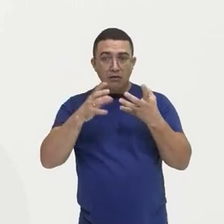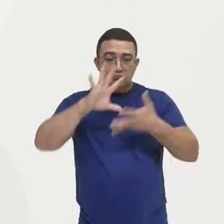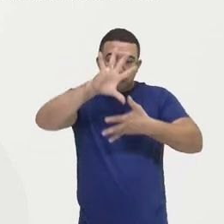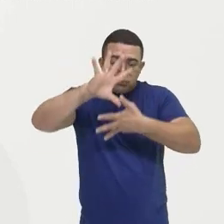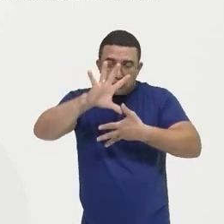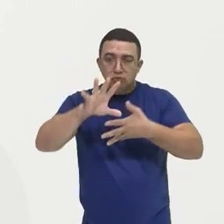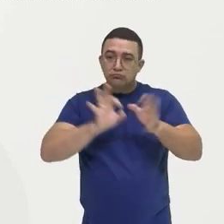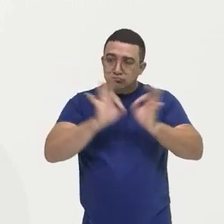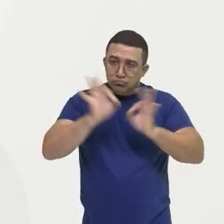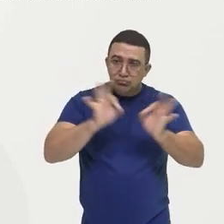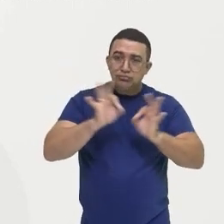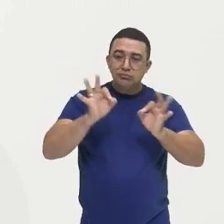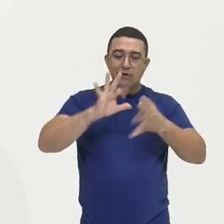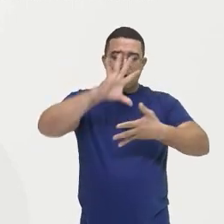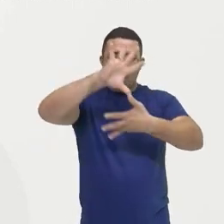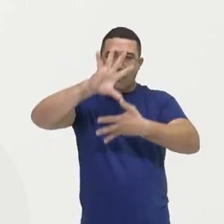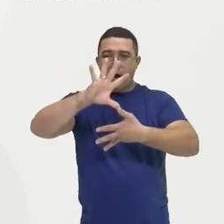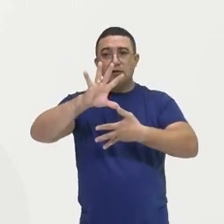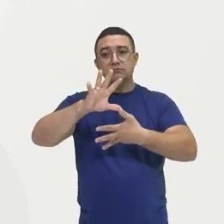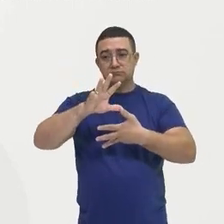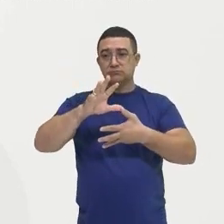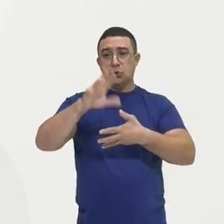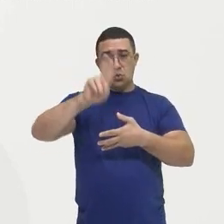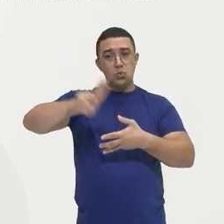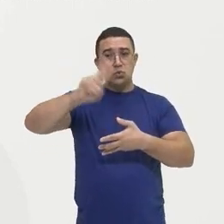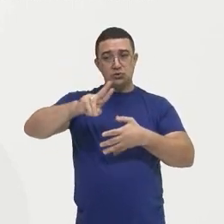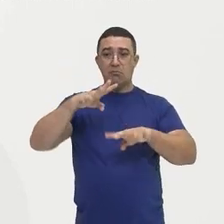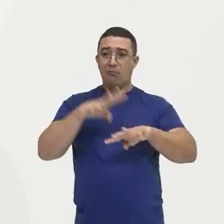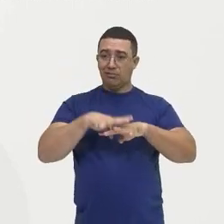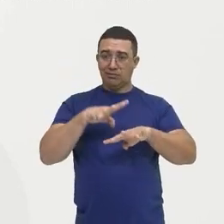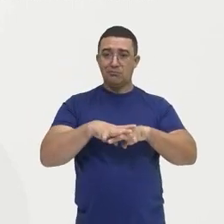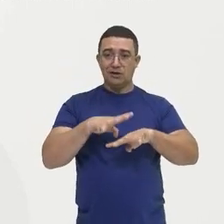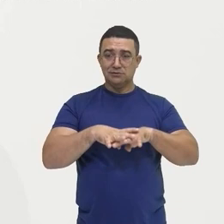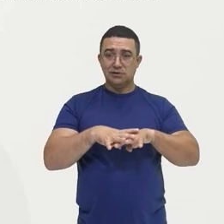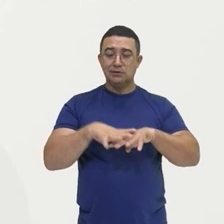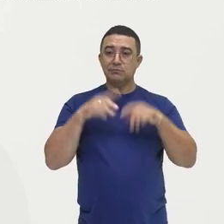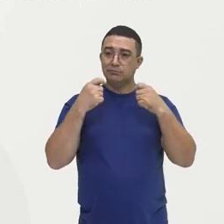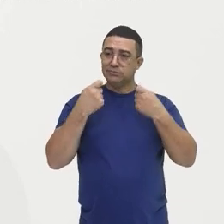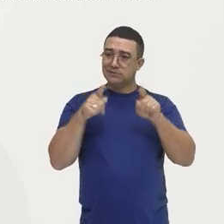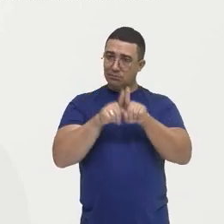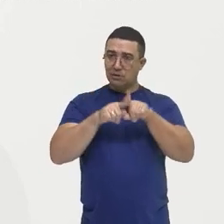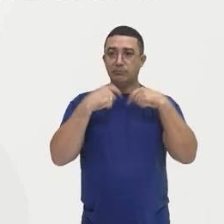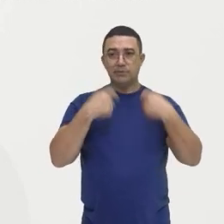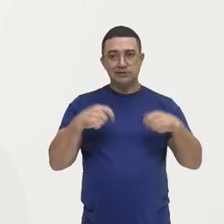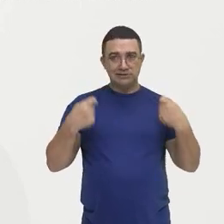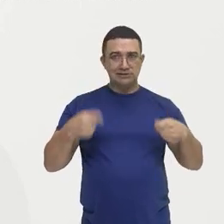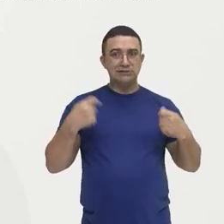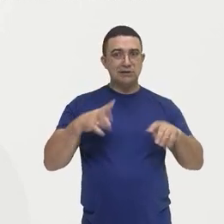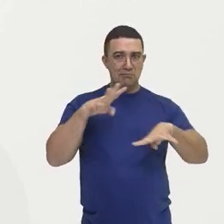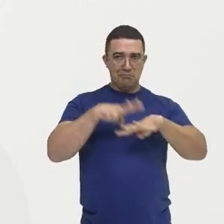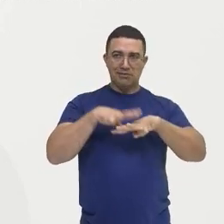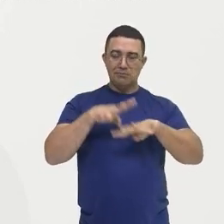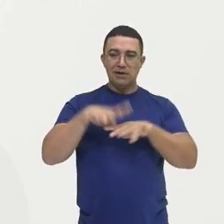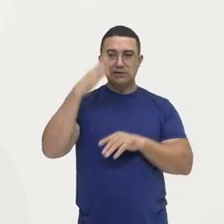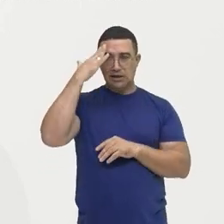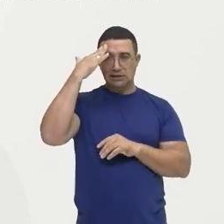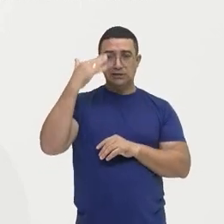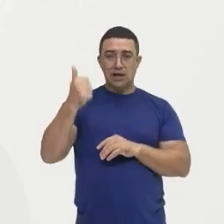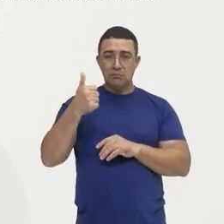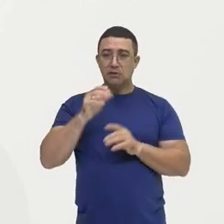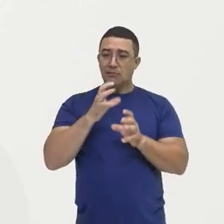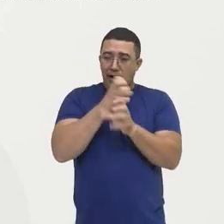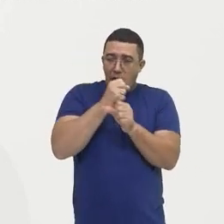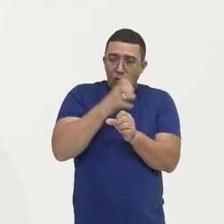prestar vestibular para cartografia, então aqui a gente também precisa saber um bastante de matemática, né, para a gente fazer